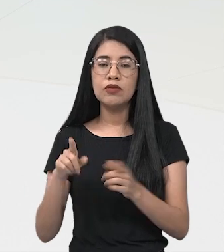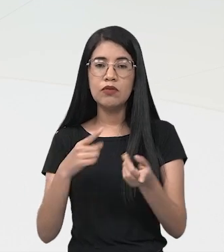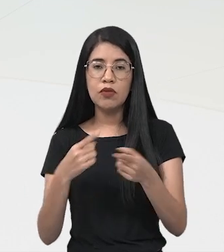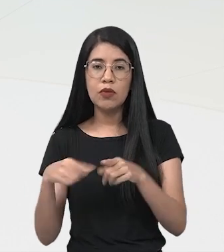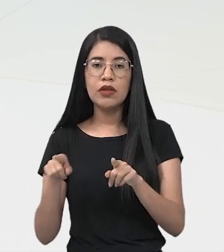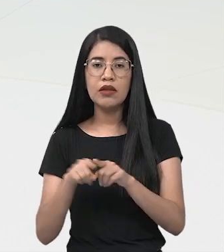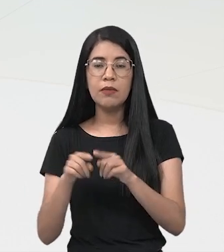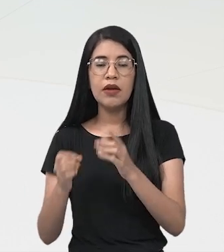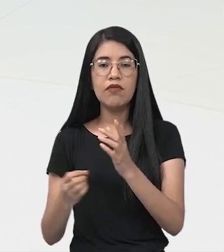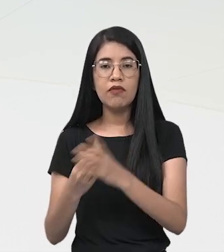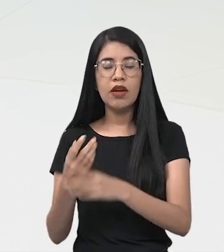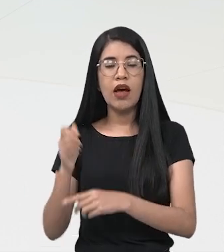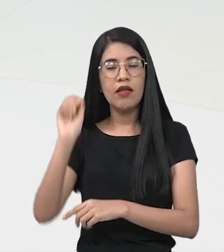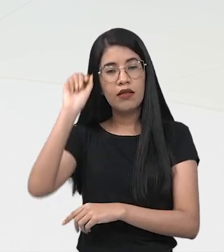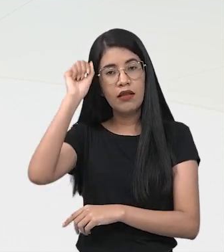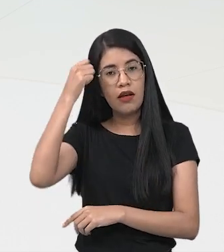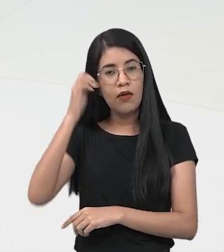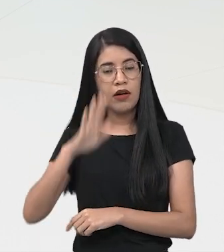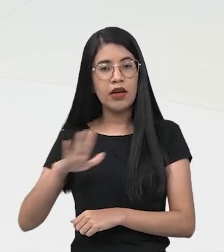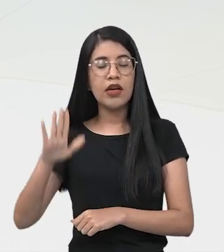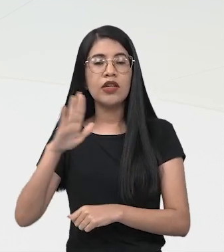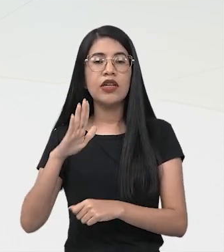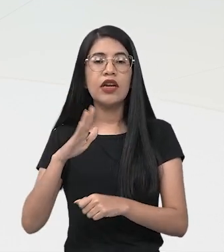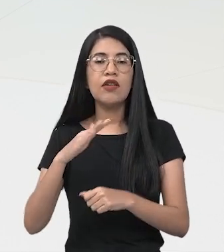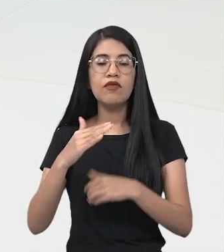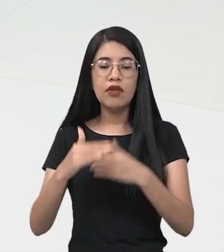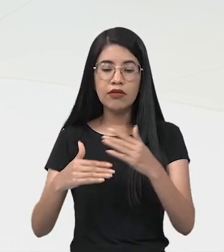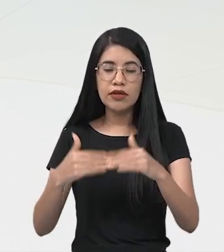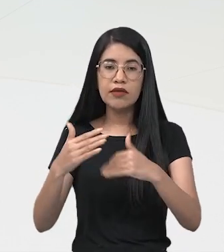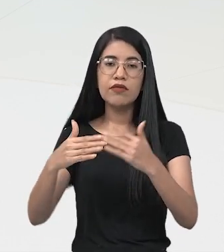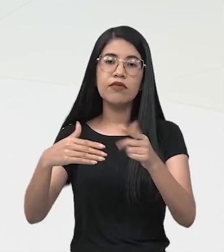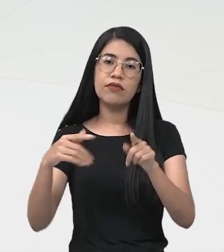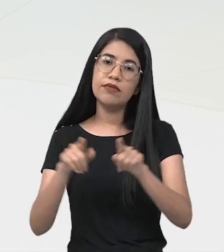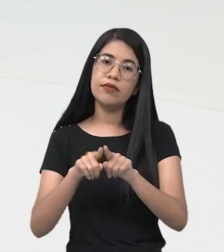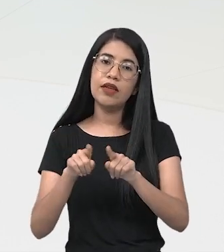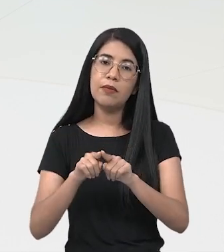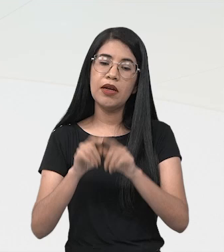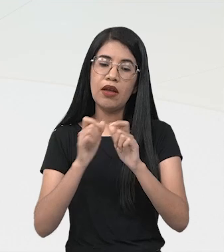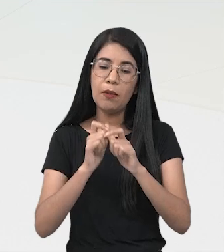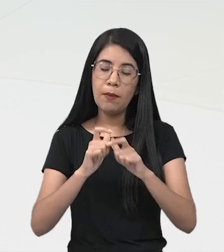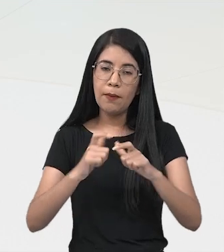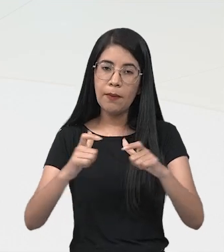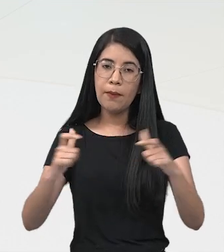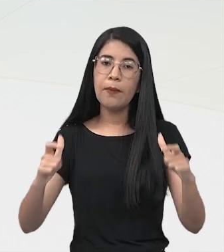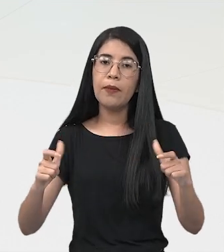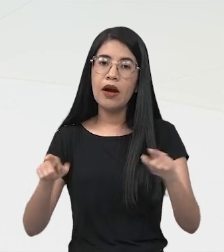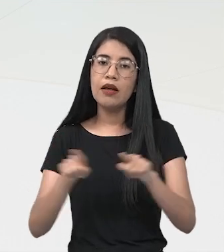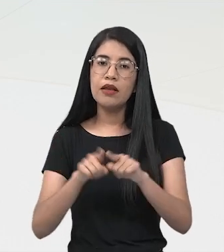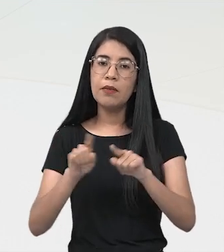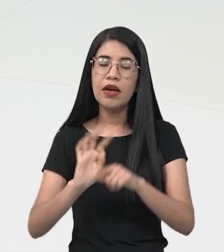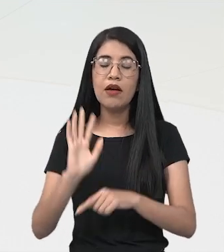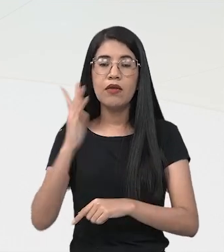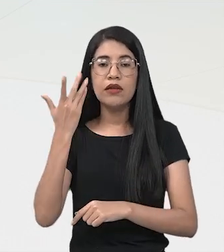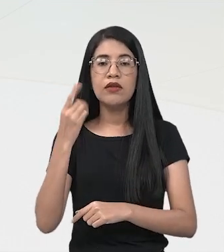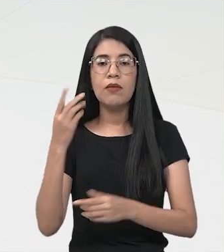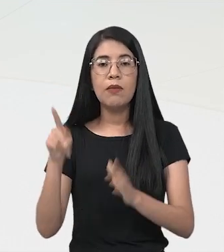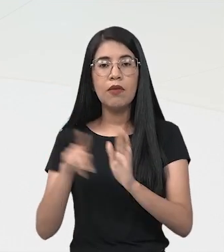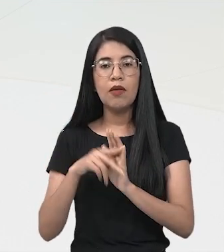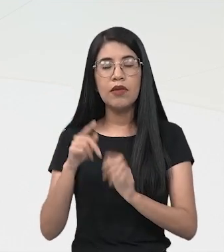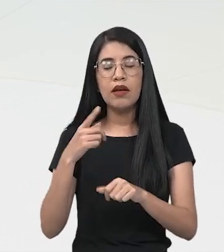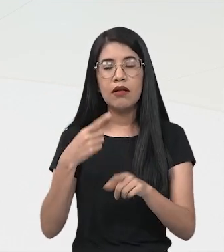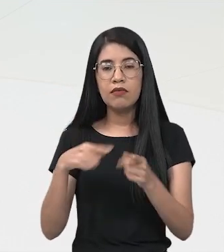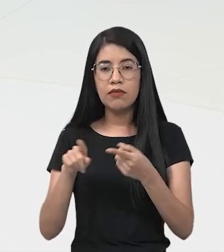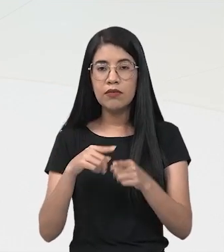africana e ele foi participando aí desse processo de crescimento e de acontecimento da música